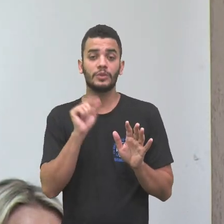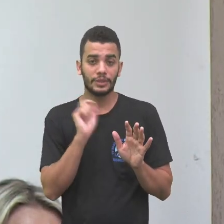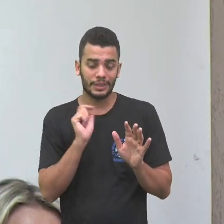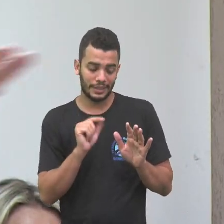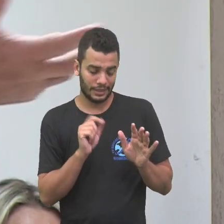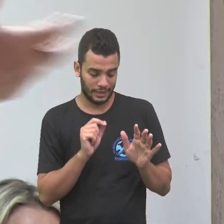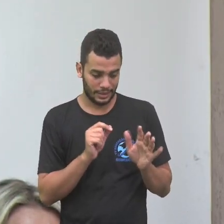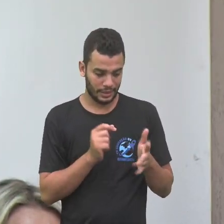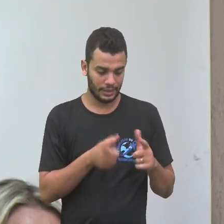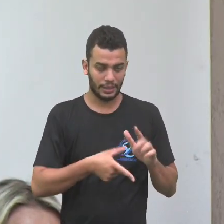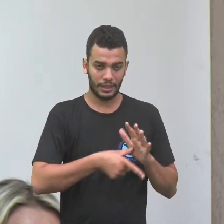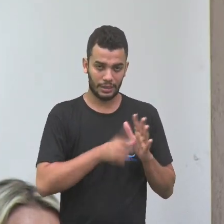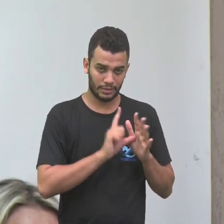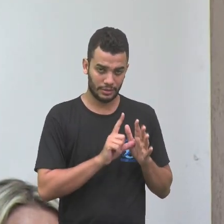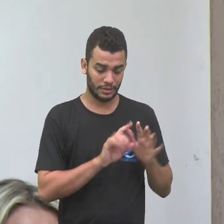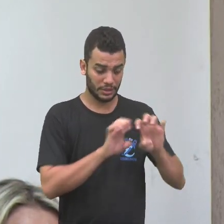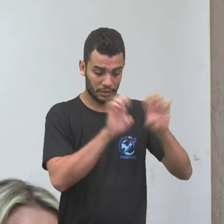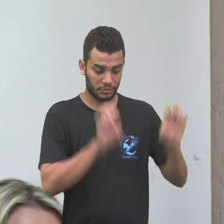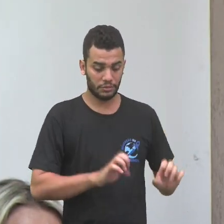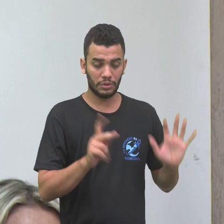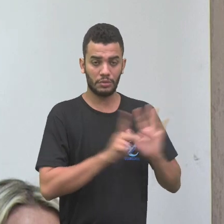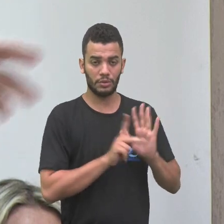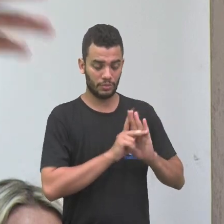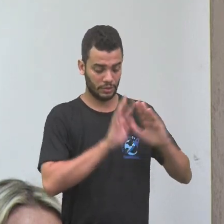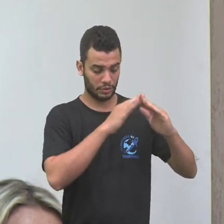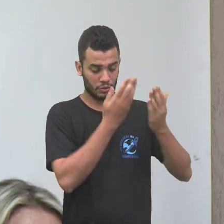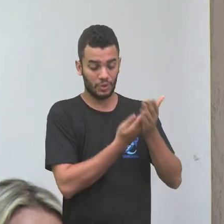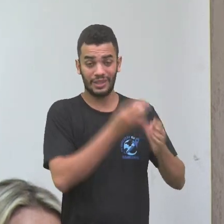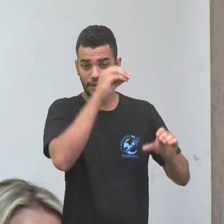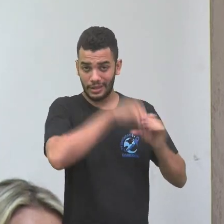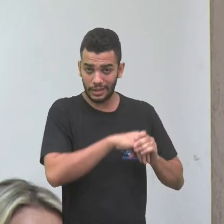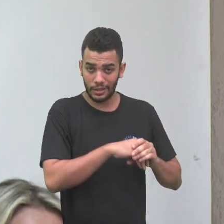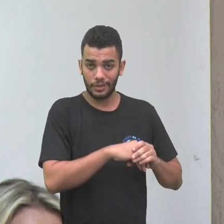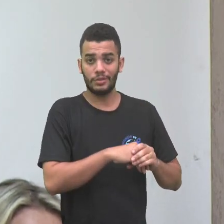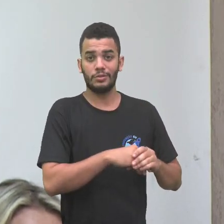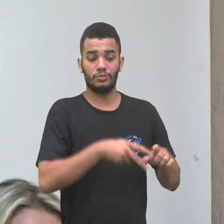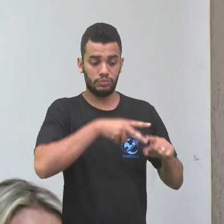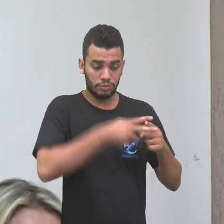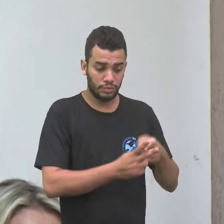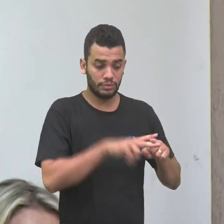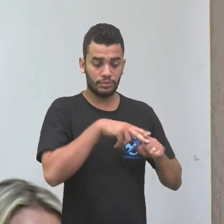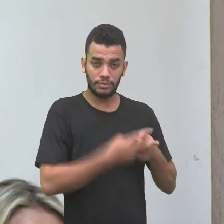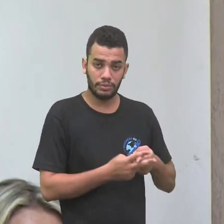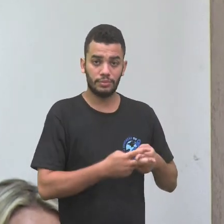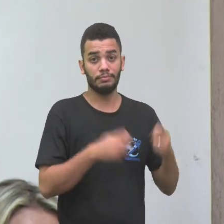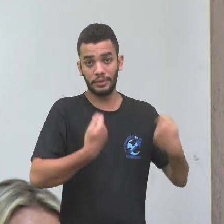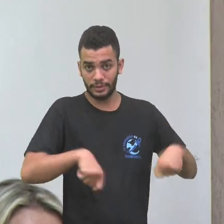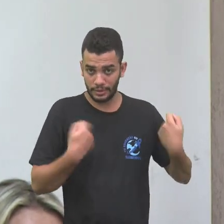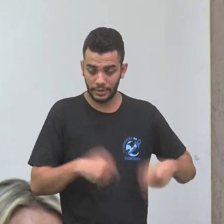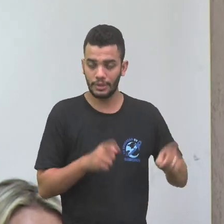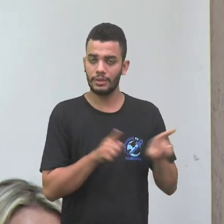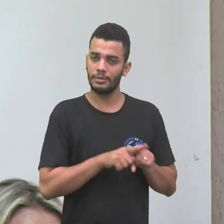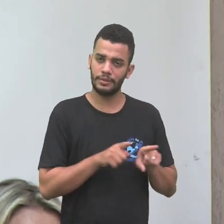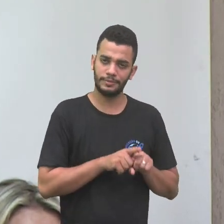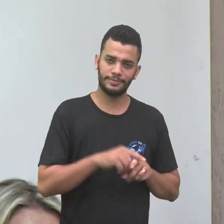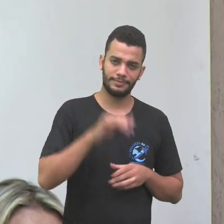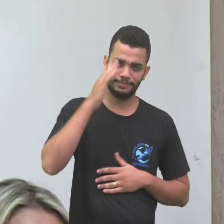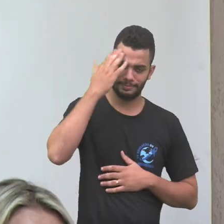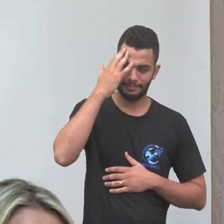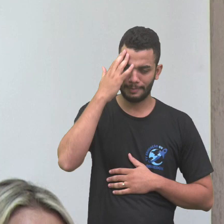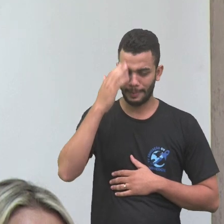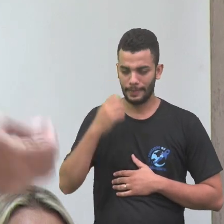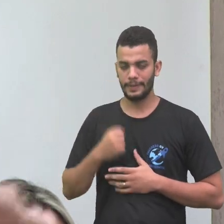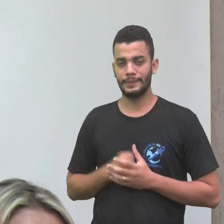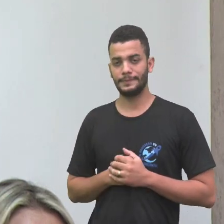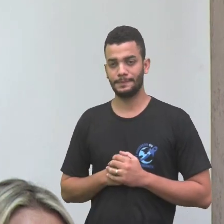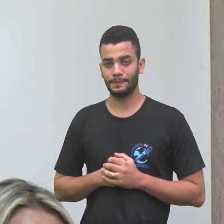né? Como vocês que estão dentro lá da sala de aula, dentro da secretaria, percebem, né? É difícil a